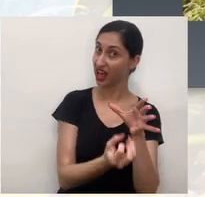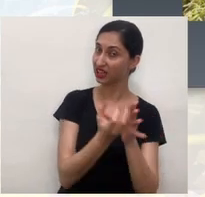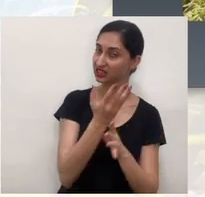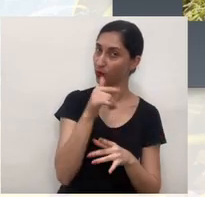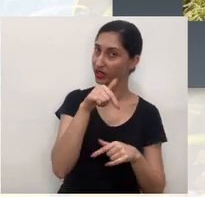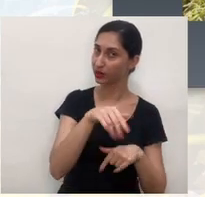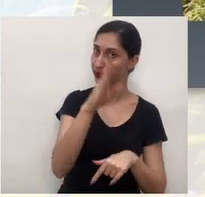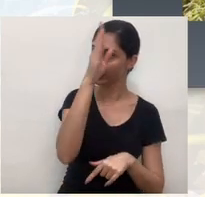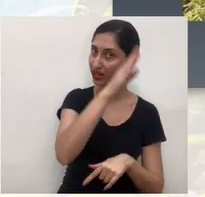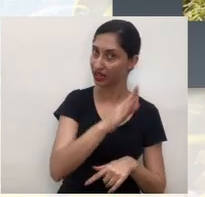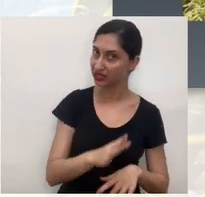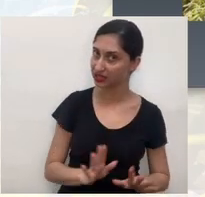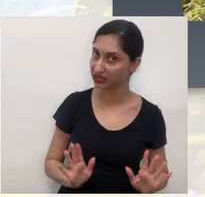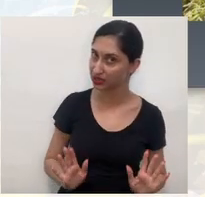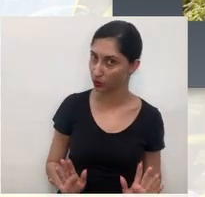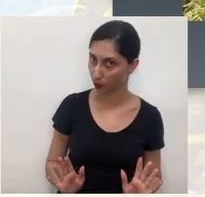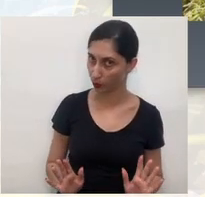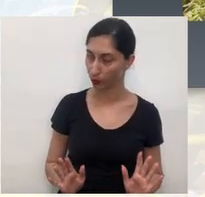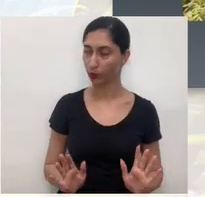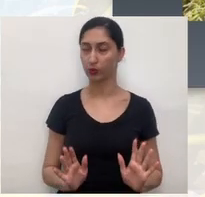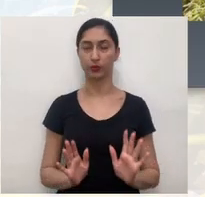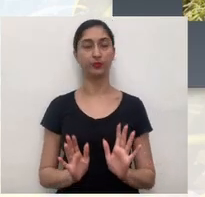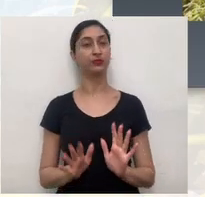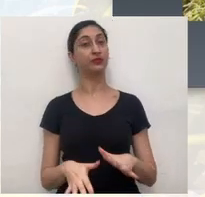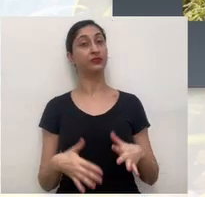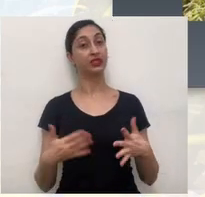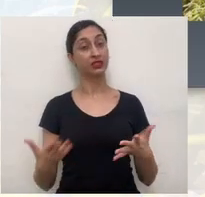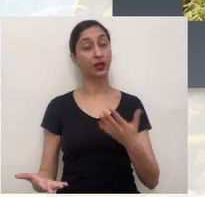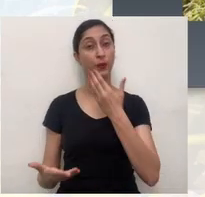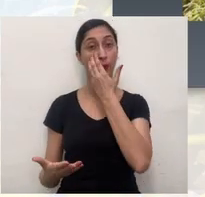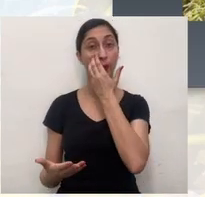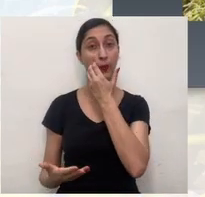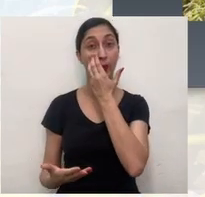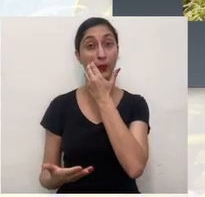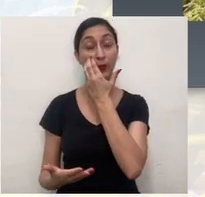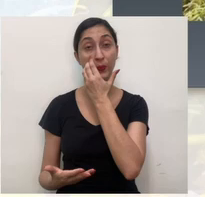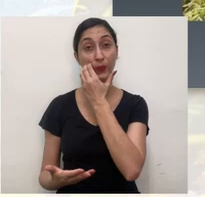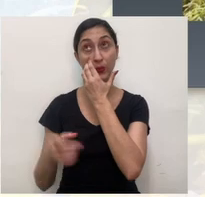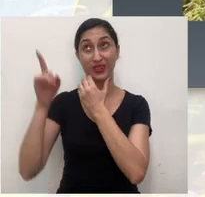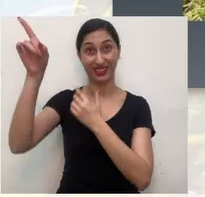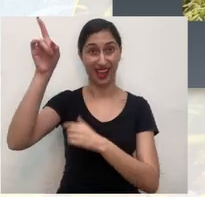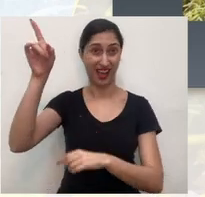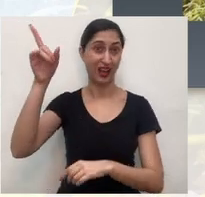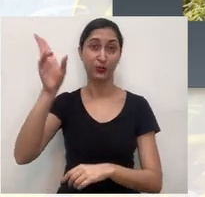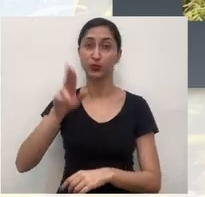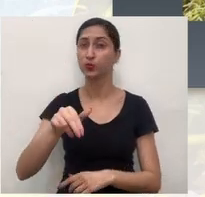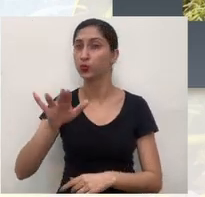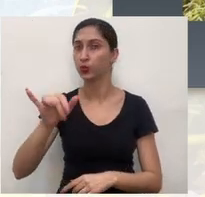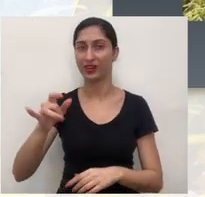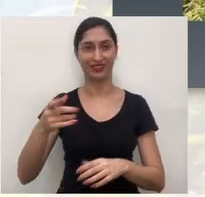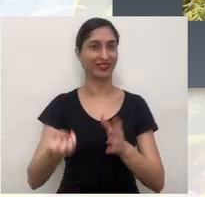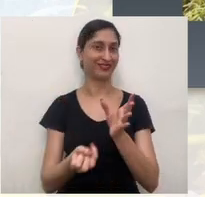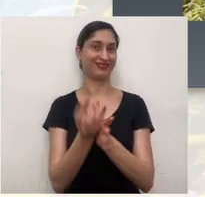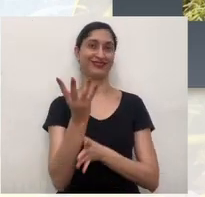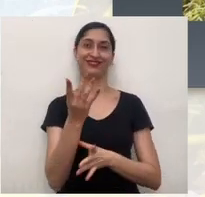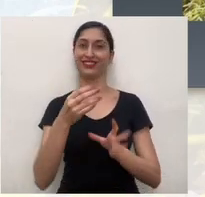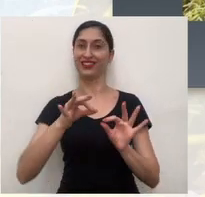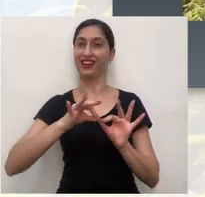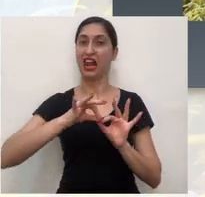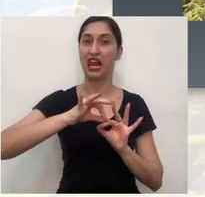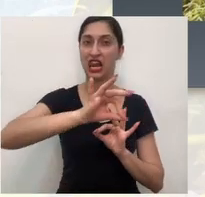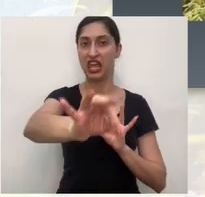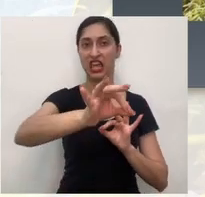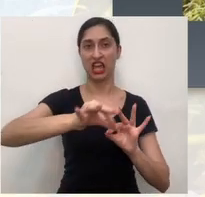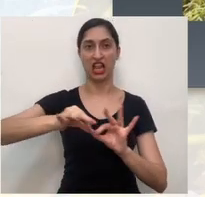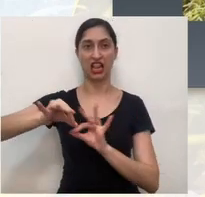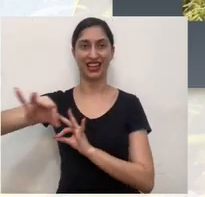jamais criaria uma linha dessas, por exemplo, ou essas linhas definidas por essas forrações,